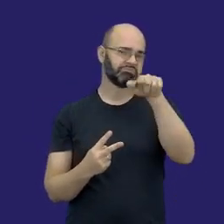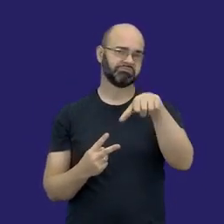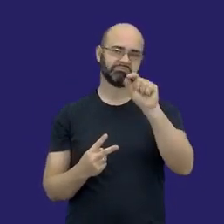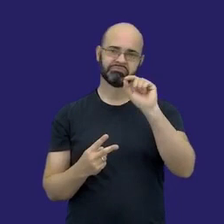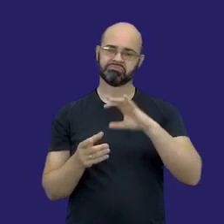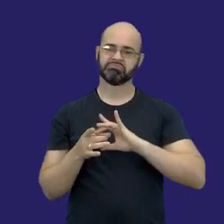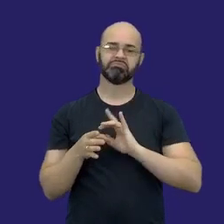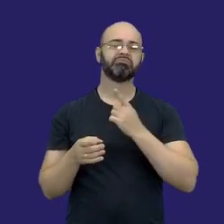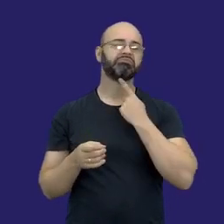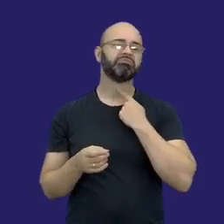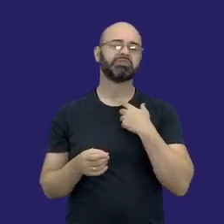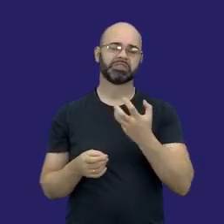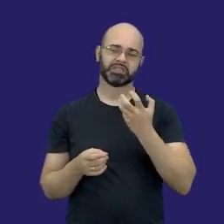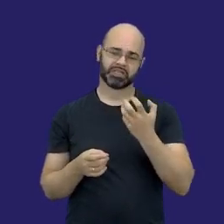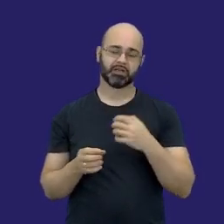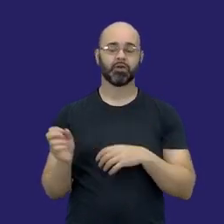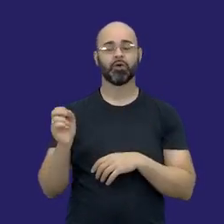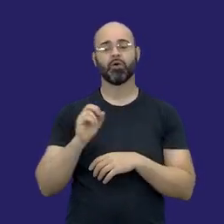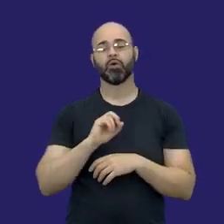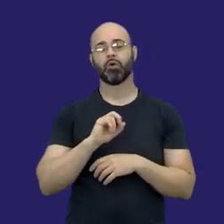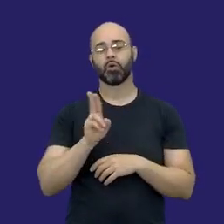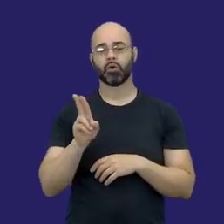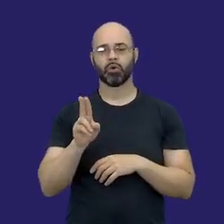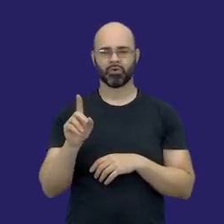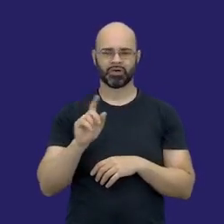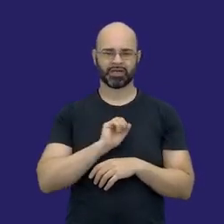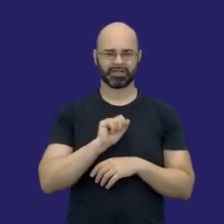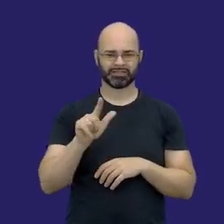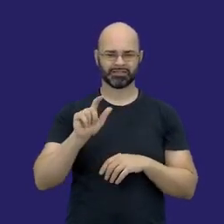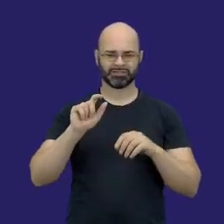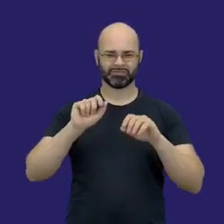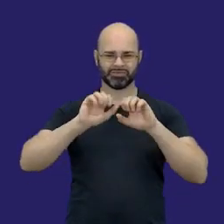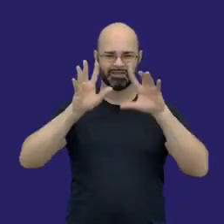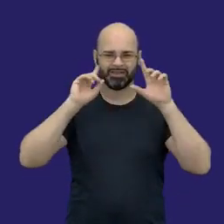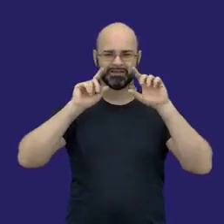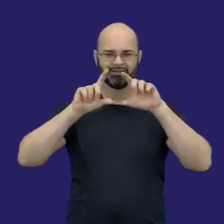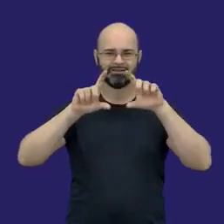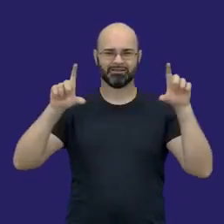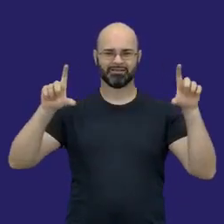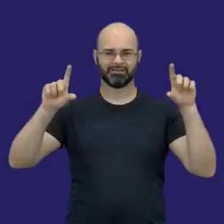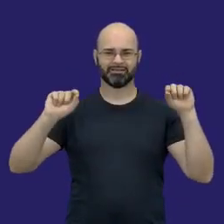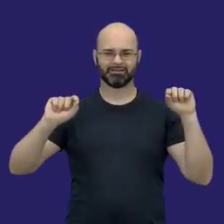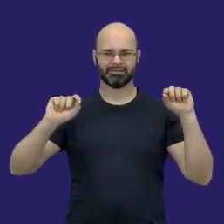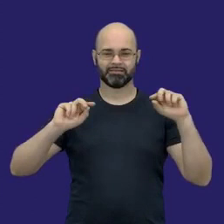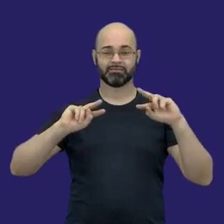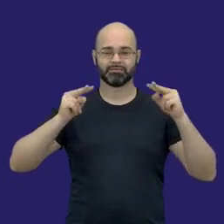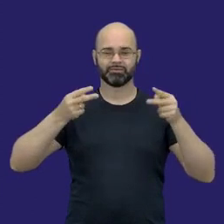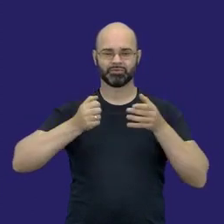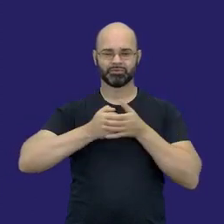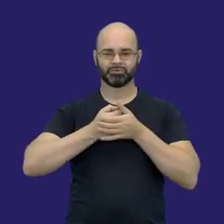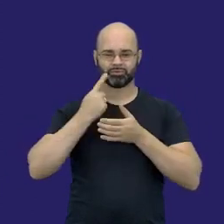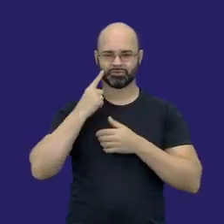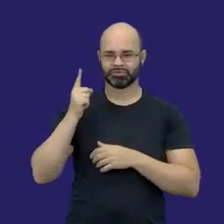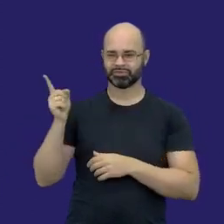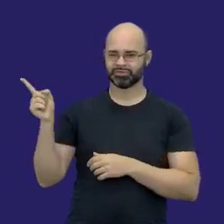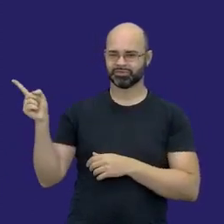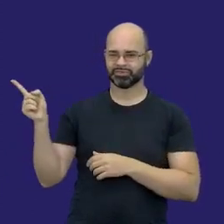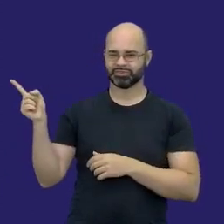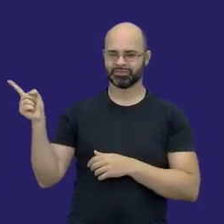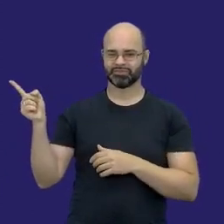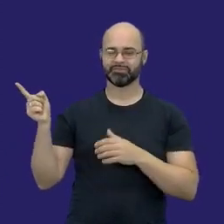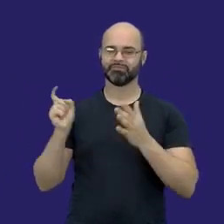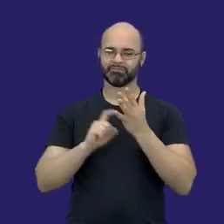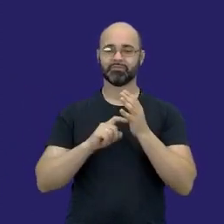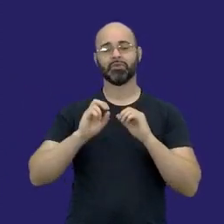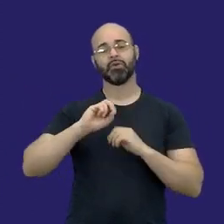vocês. Ou clicando nessa moldura azul mais clara, em que há um hiperlink, ou direcionando o